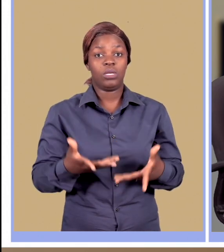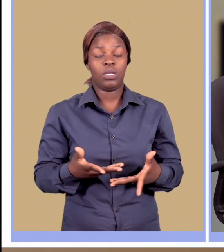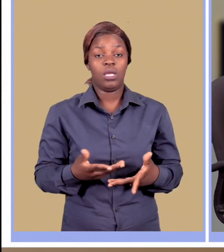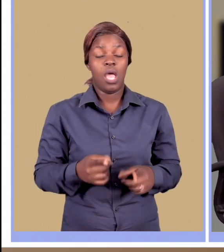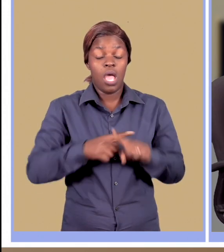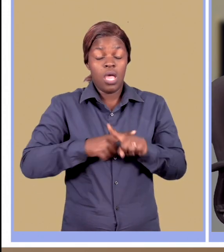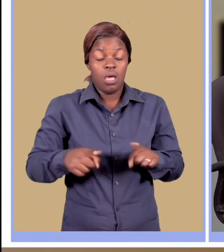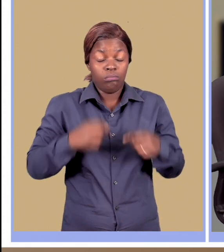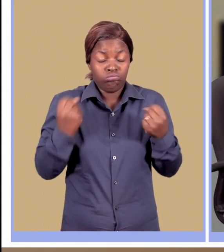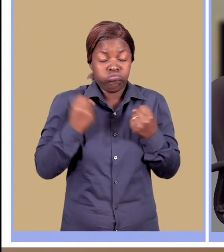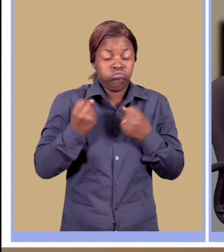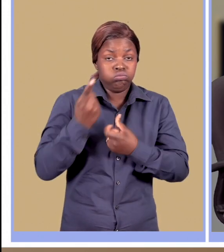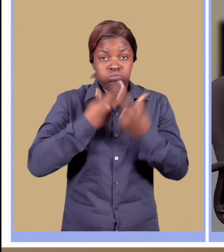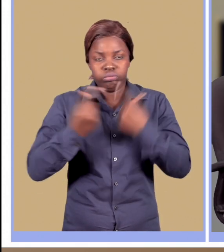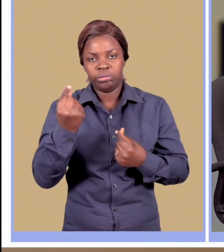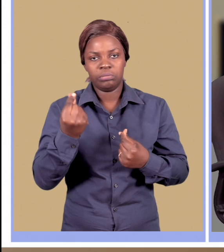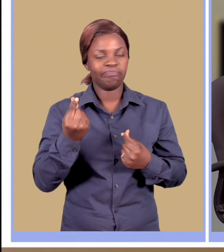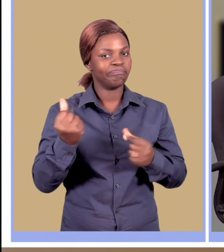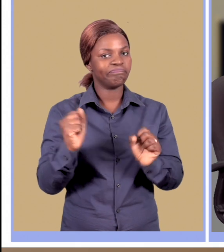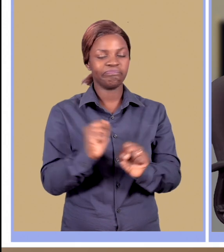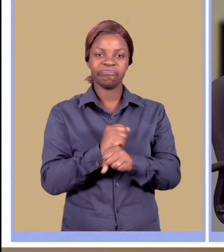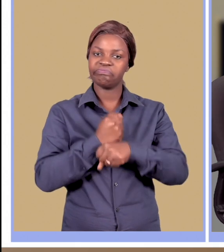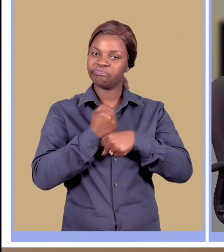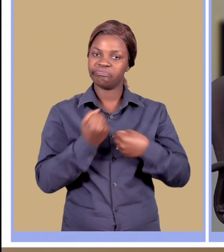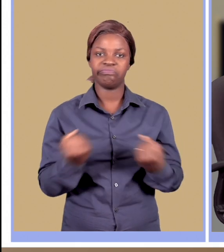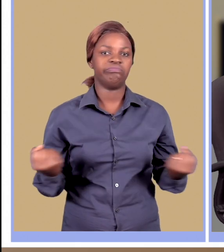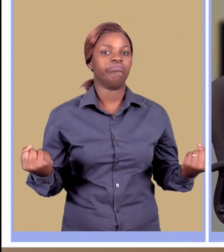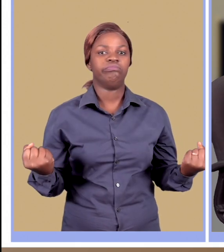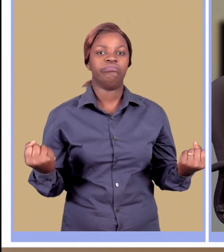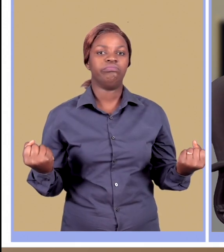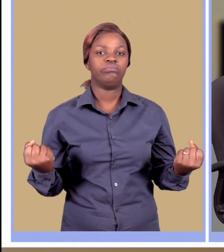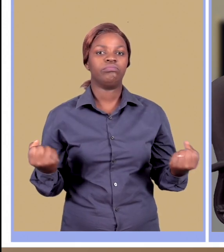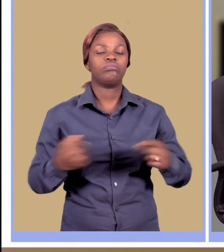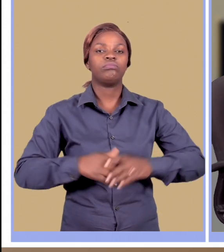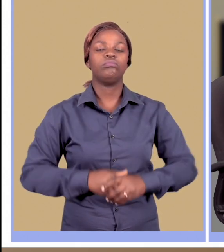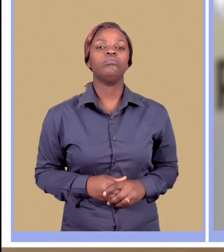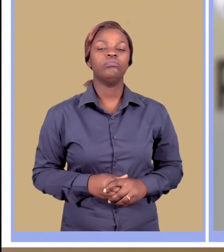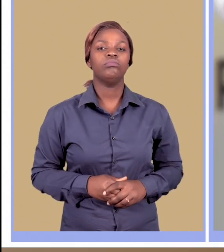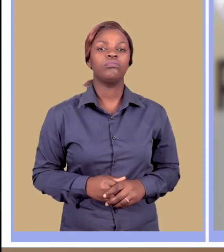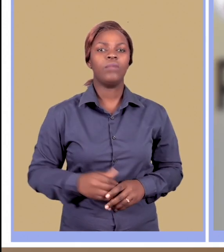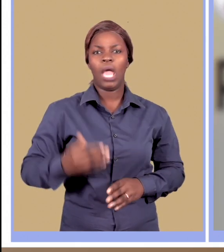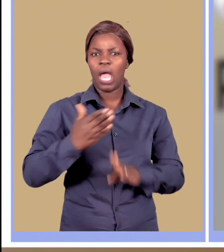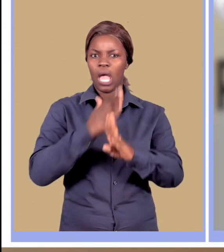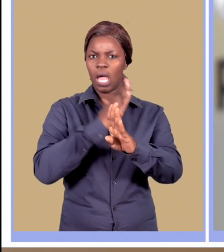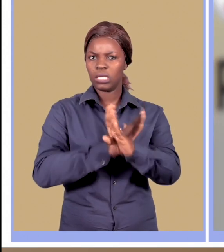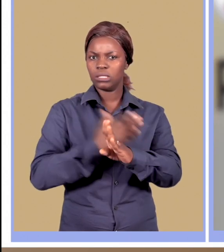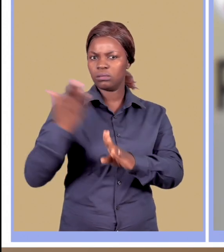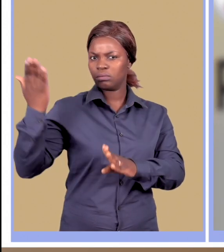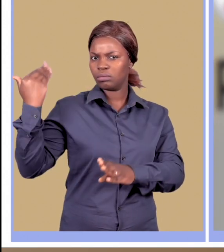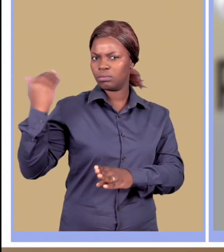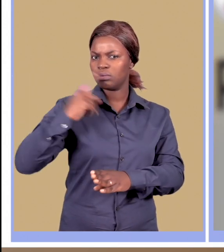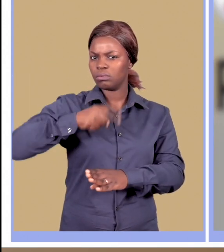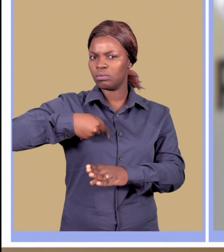facto, fugir a tempo a estas mudanças, a estas calamidades. Há